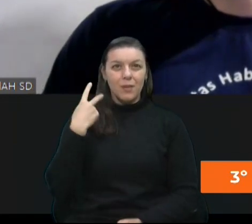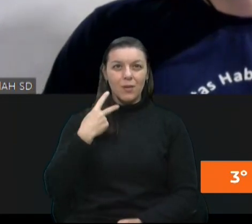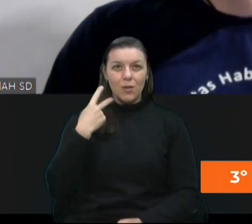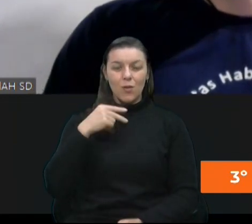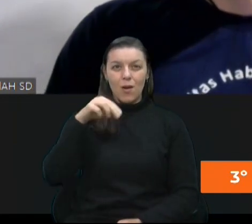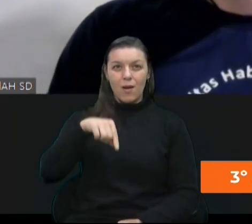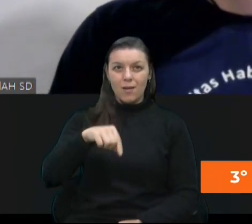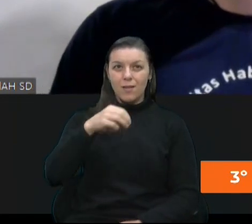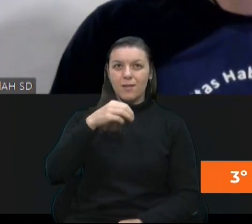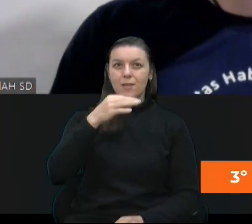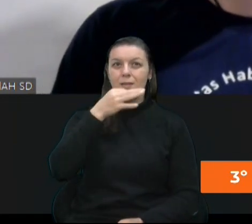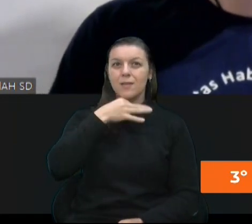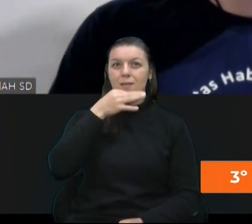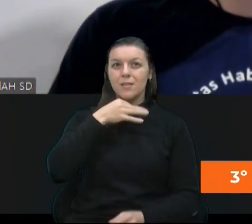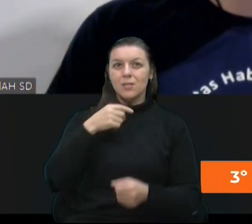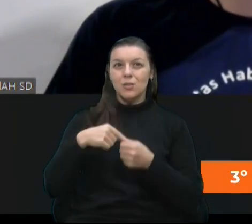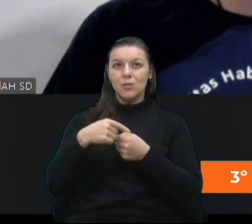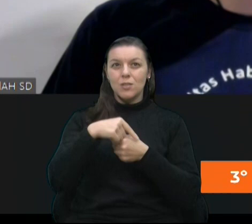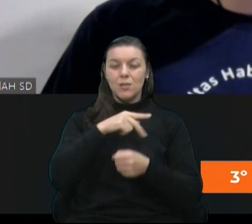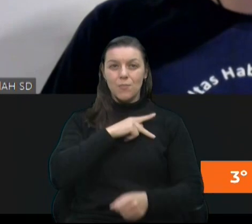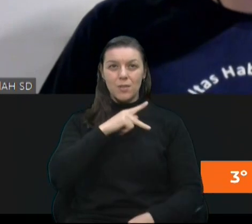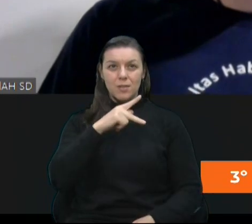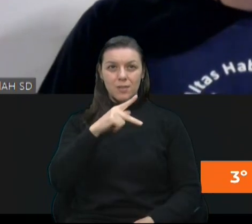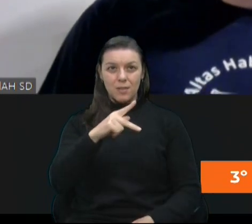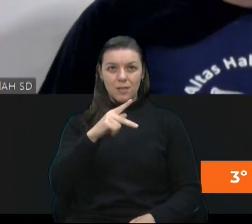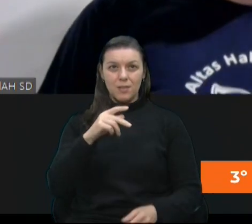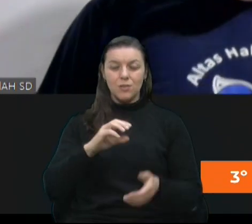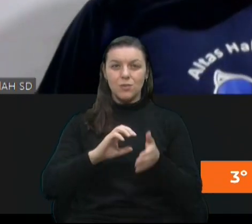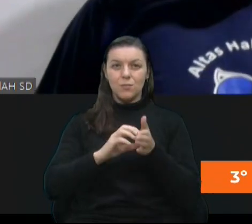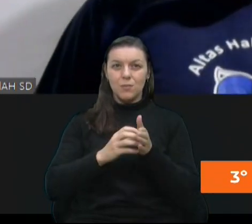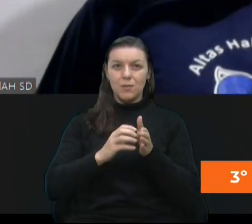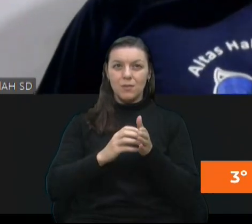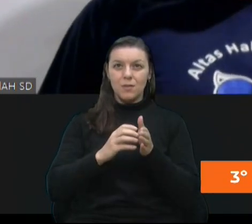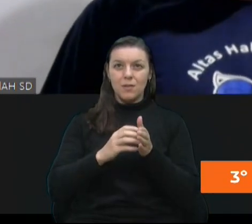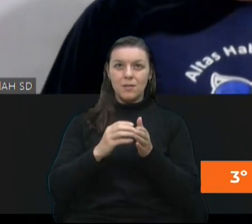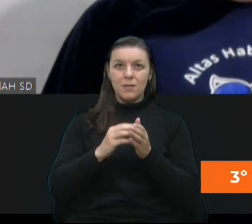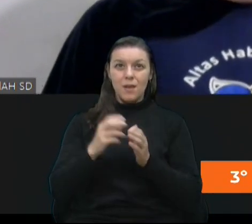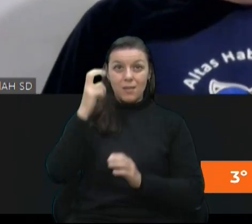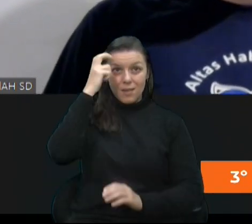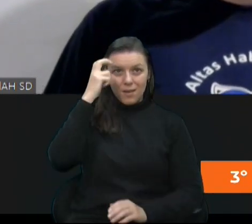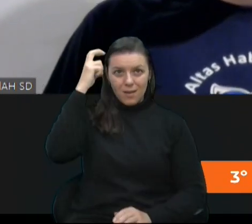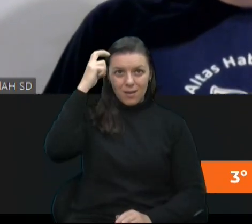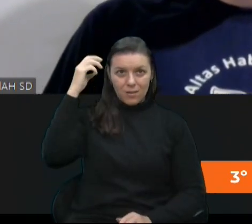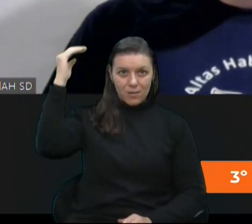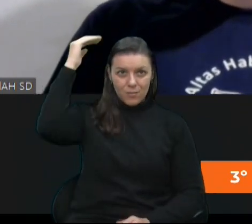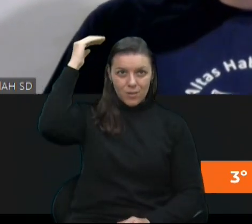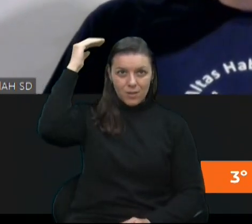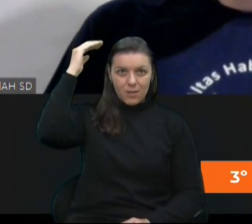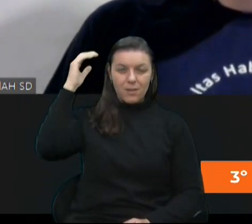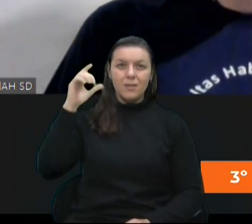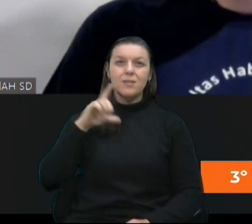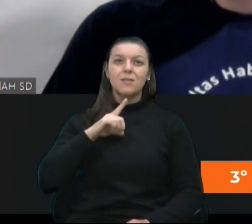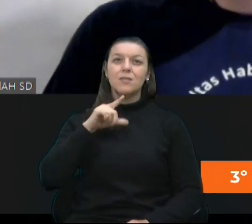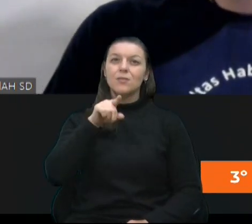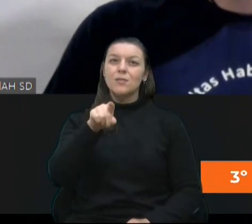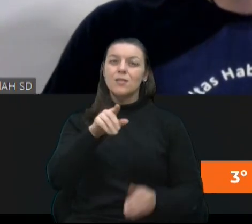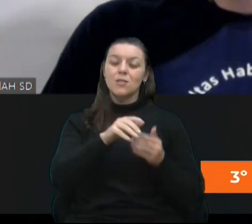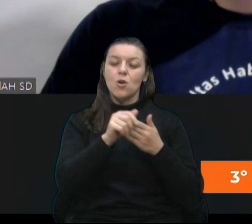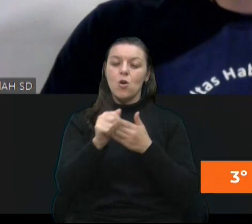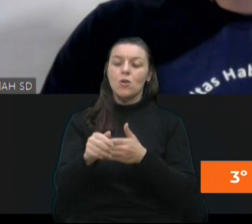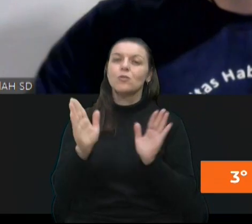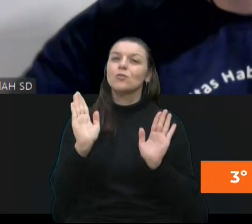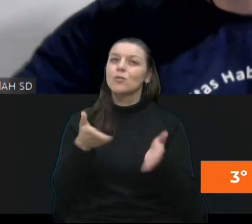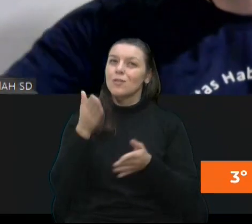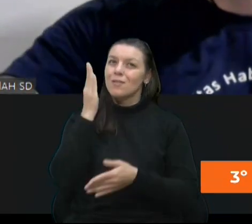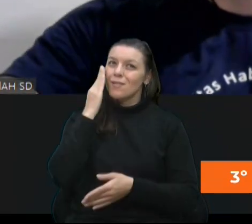aqui em Caxias do Sul, sou presidente da Frente Parlamentar das Altas Habilidades, e você que já nos acompanha